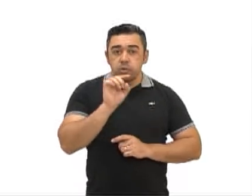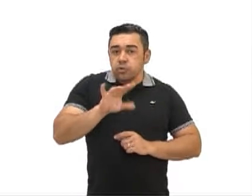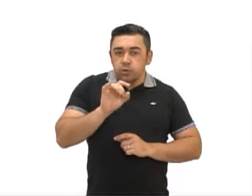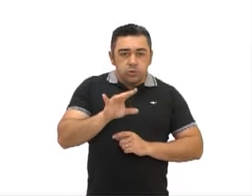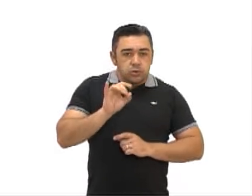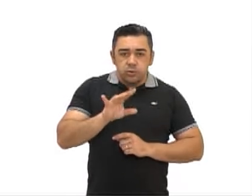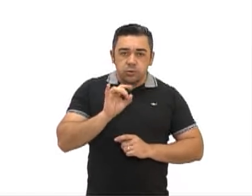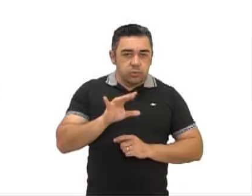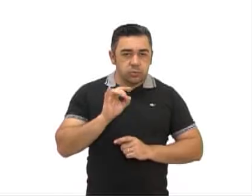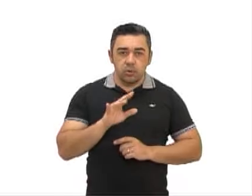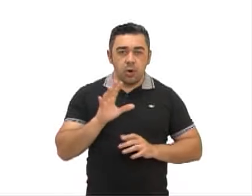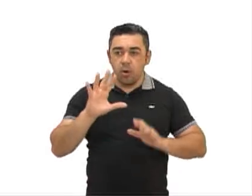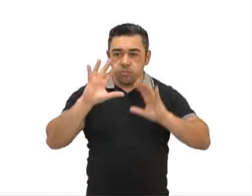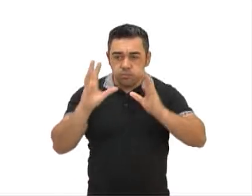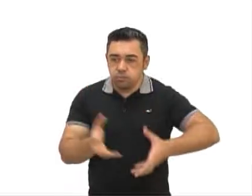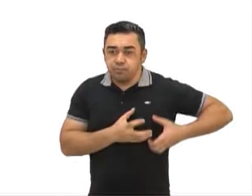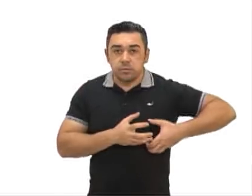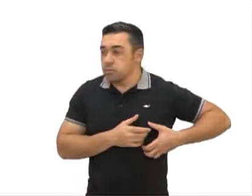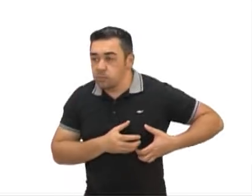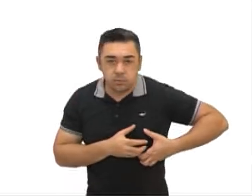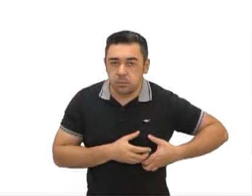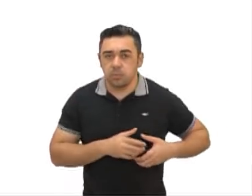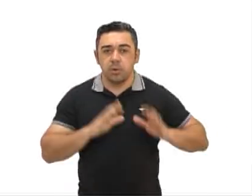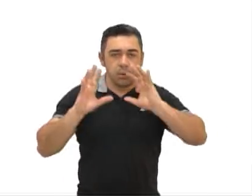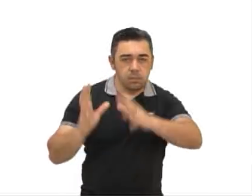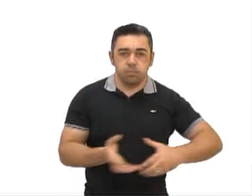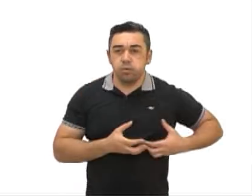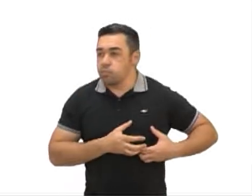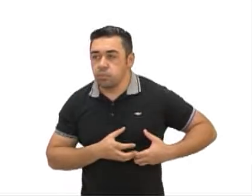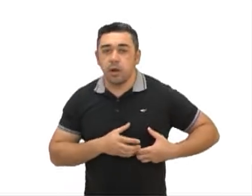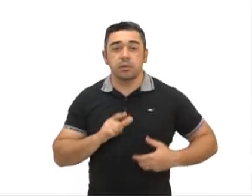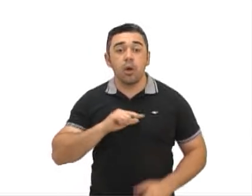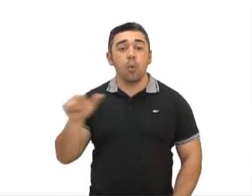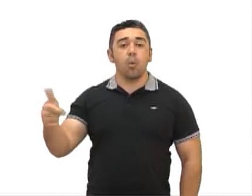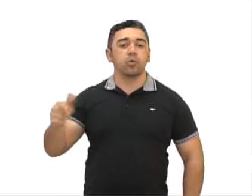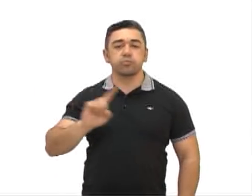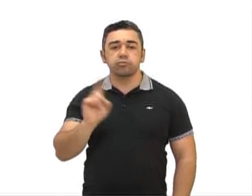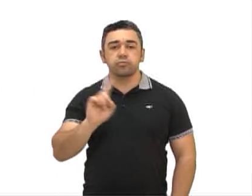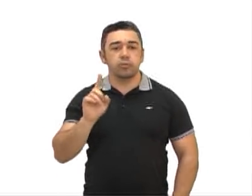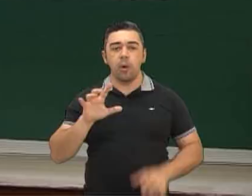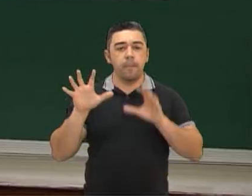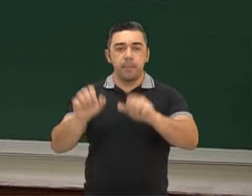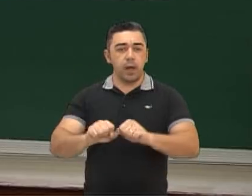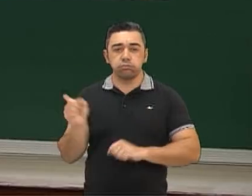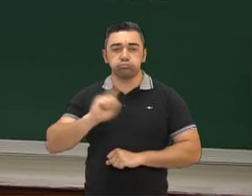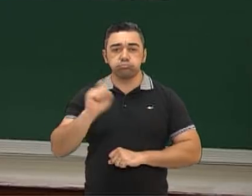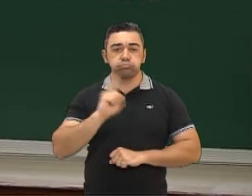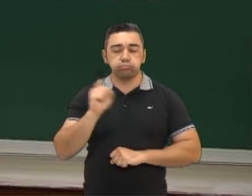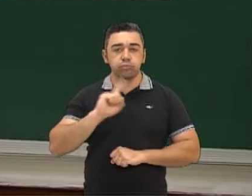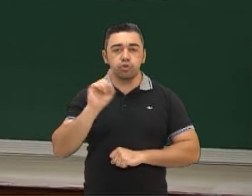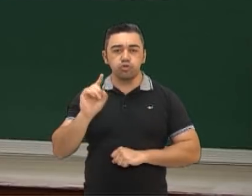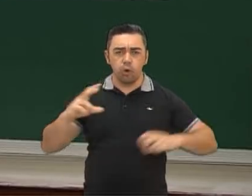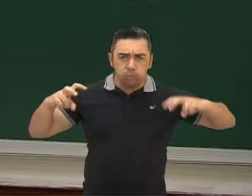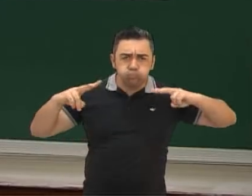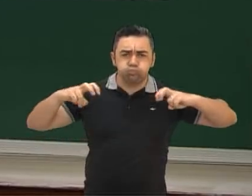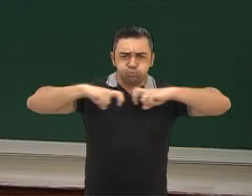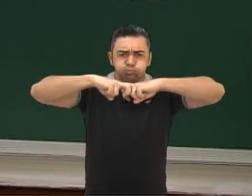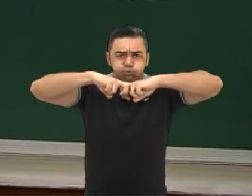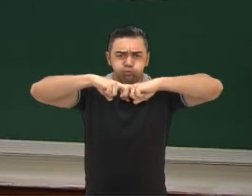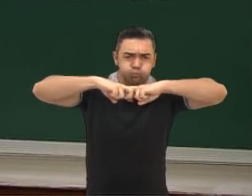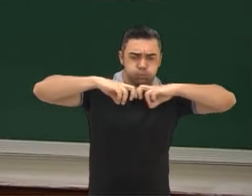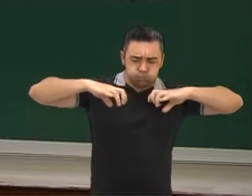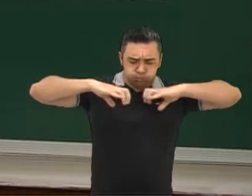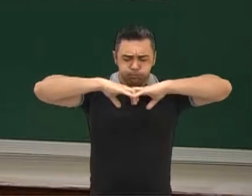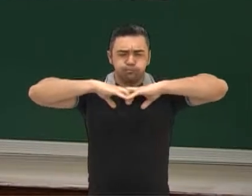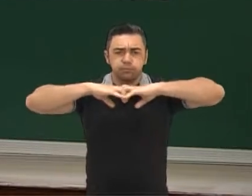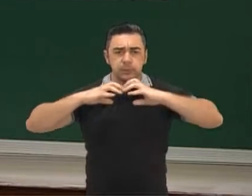a partida inteira jogando e não pega na bola. Ele não chega a tocar a bola, tá?